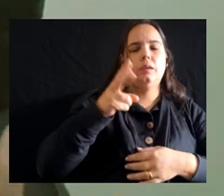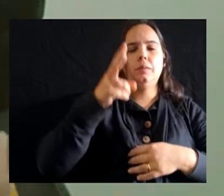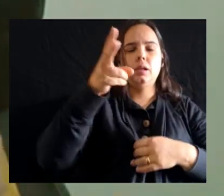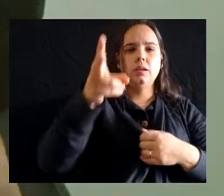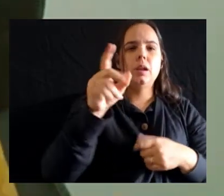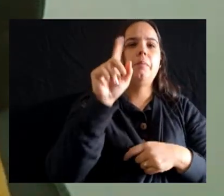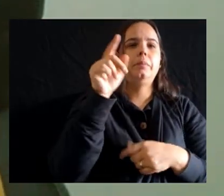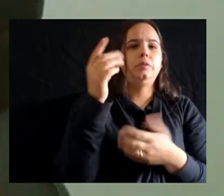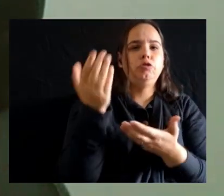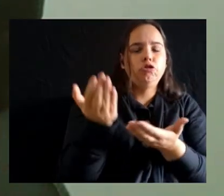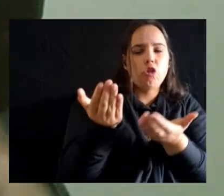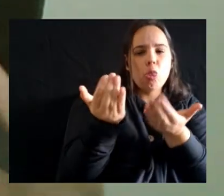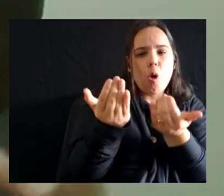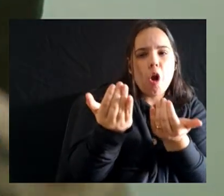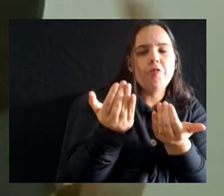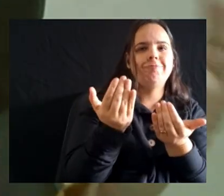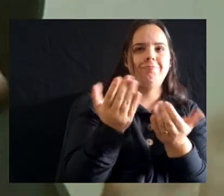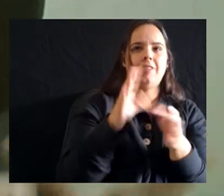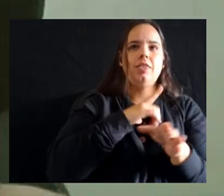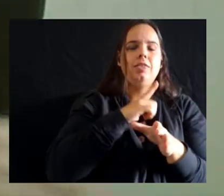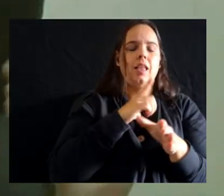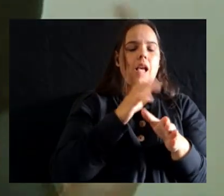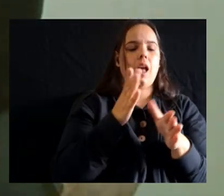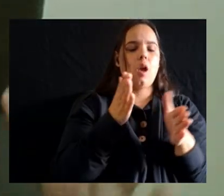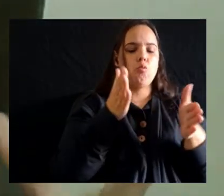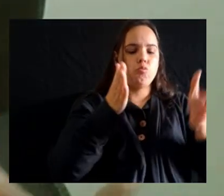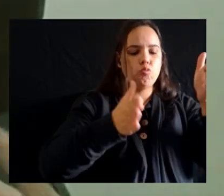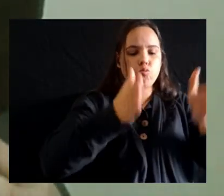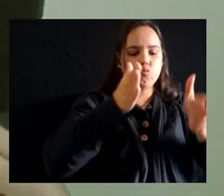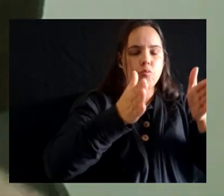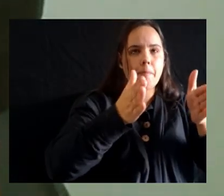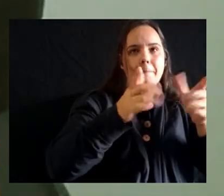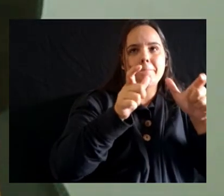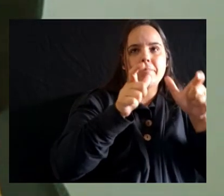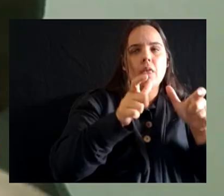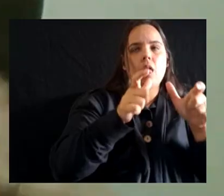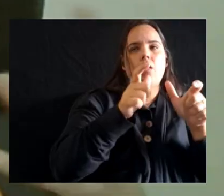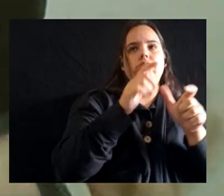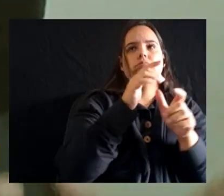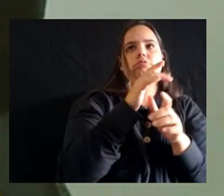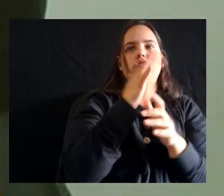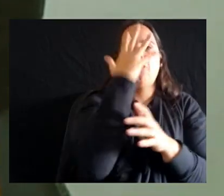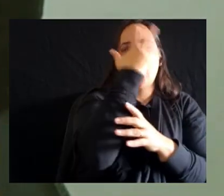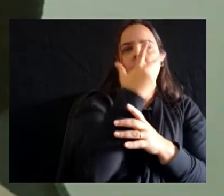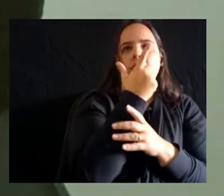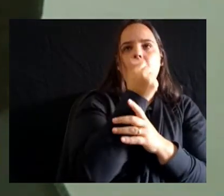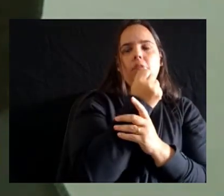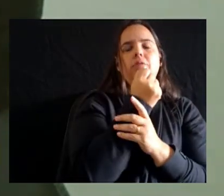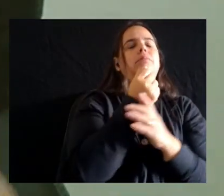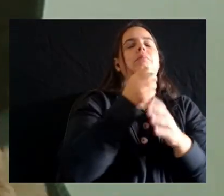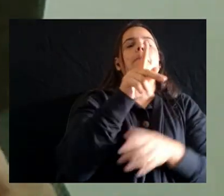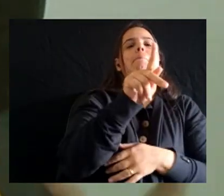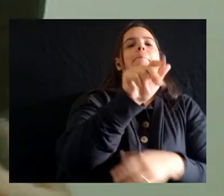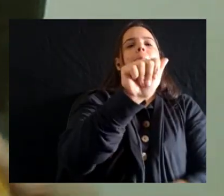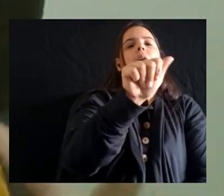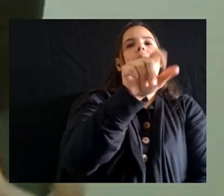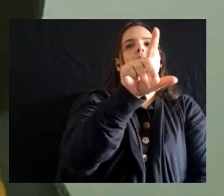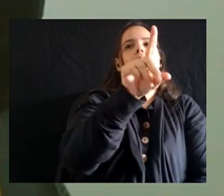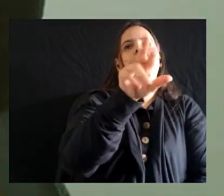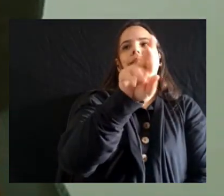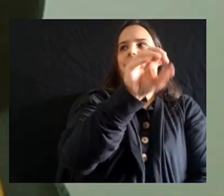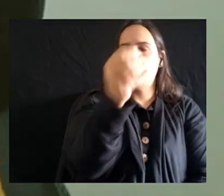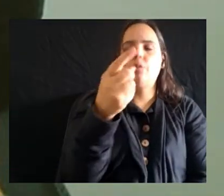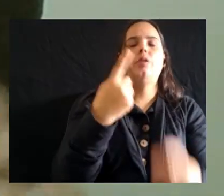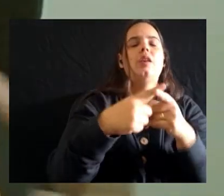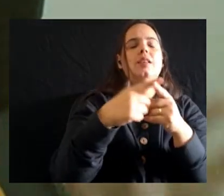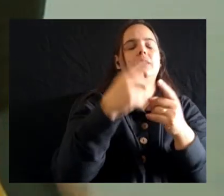num padrão de beleza que a sociedade colocou, né? Então, de ser magra, associação,